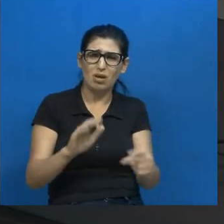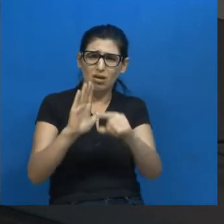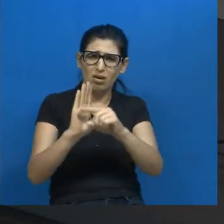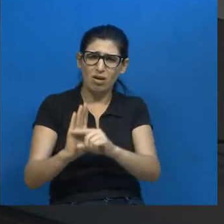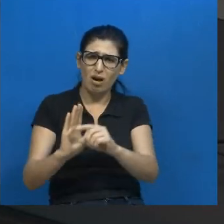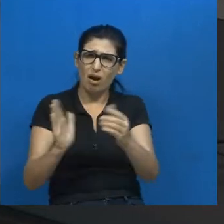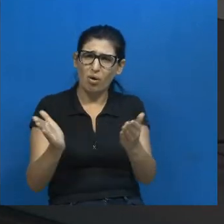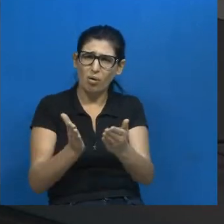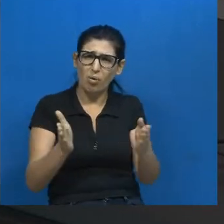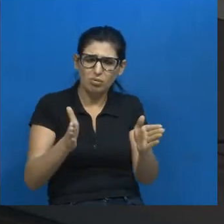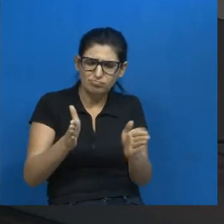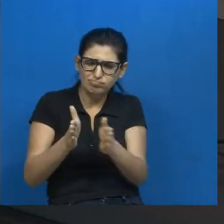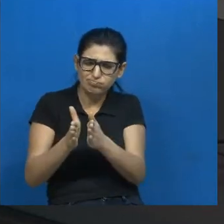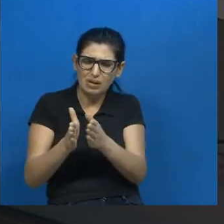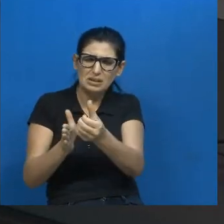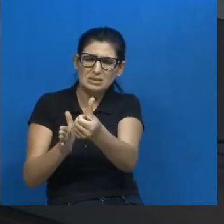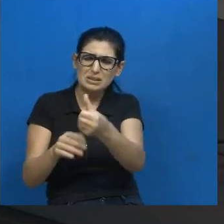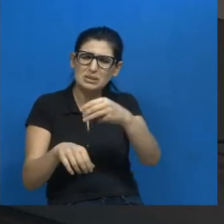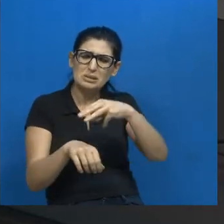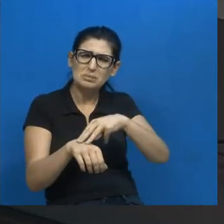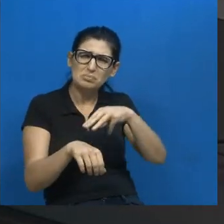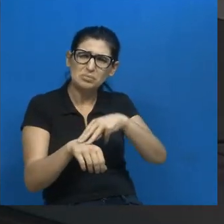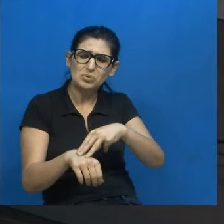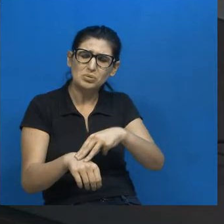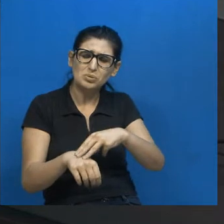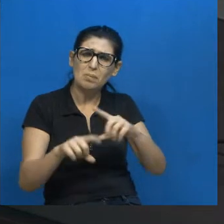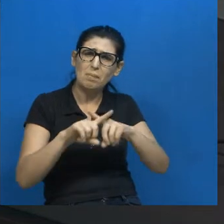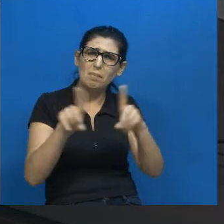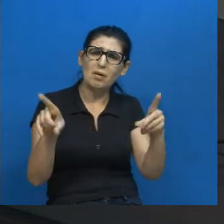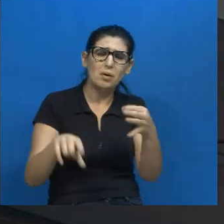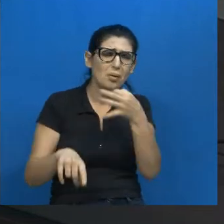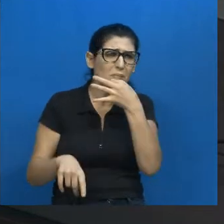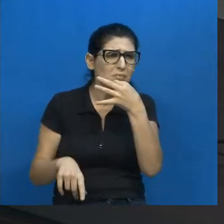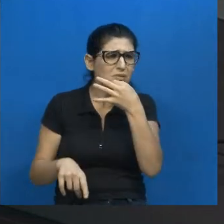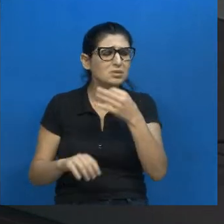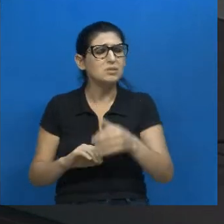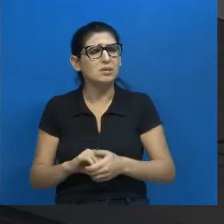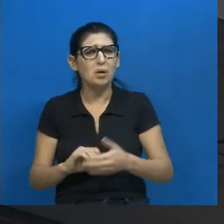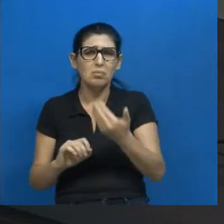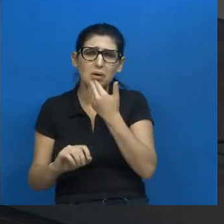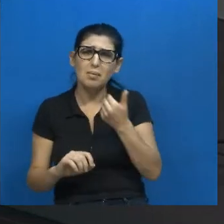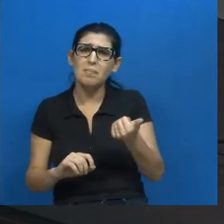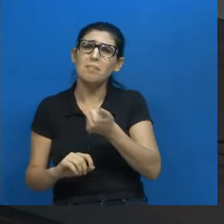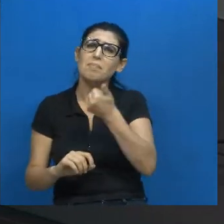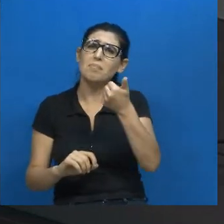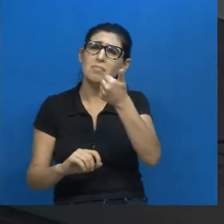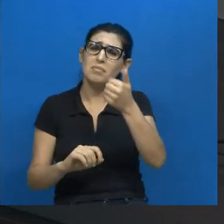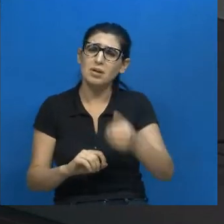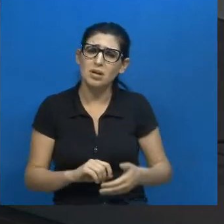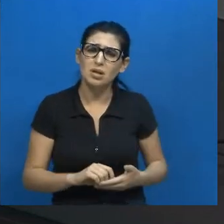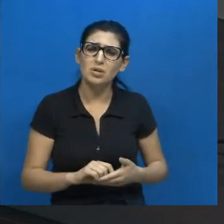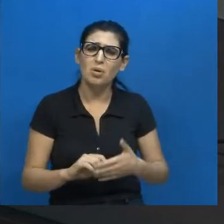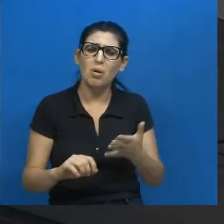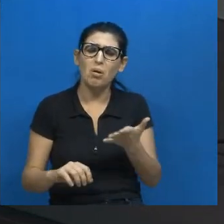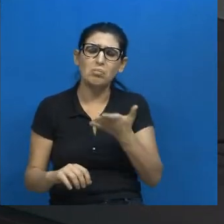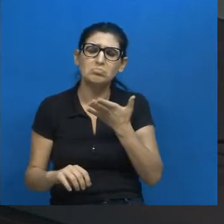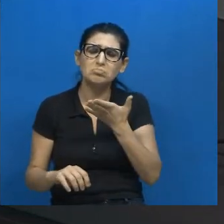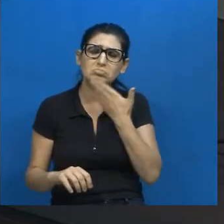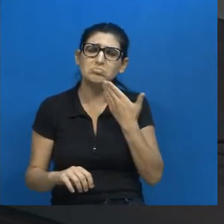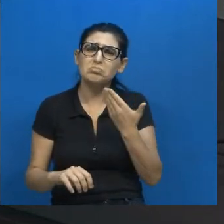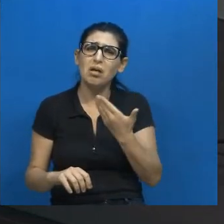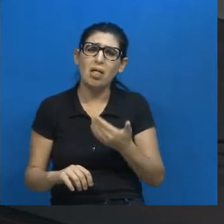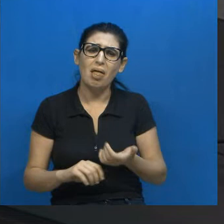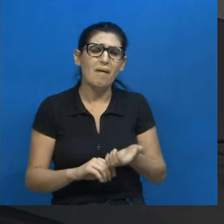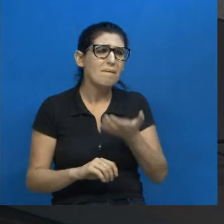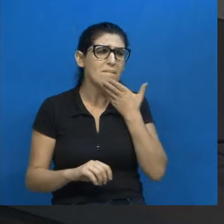Mas eu acho, é minha opinião, para que isso ocorra com mais tranquilidade, mais facilidade,